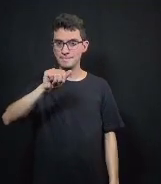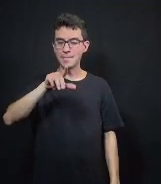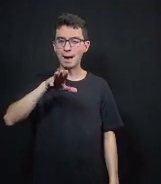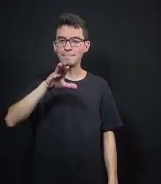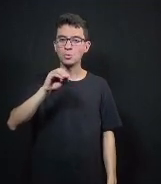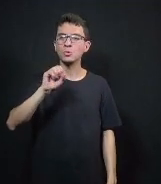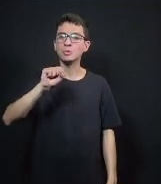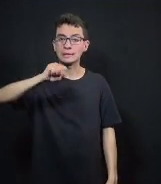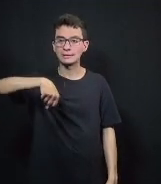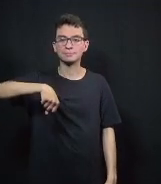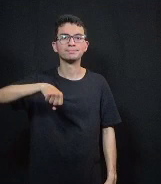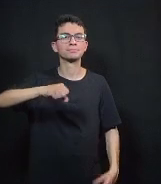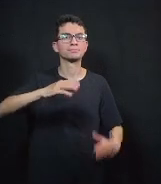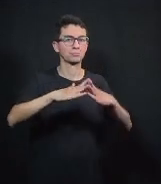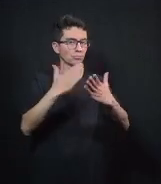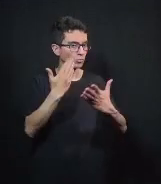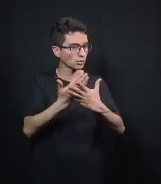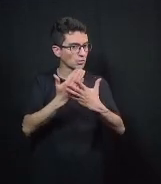alta escolaridade